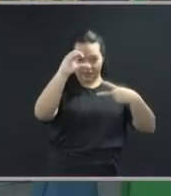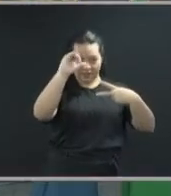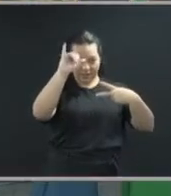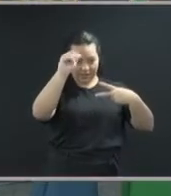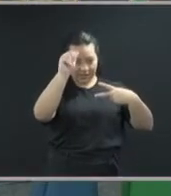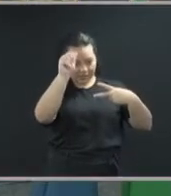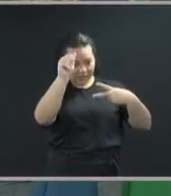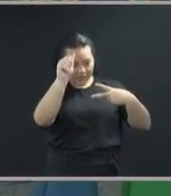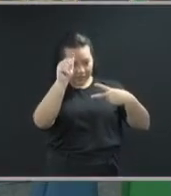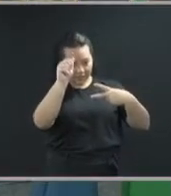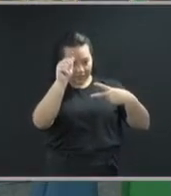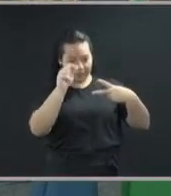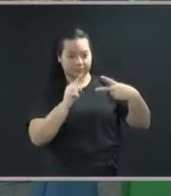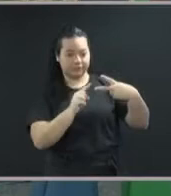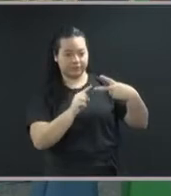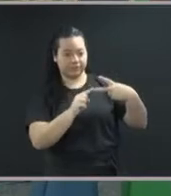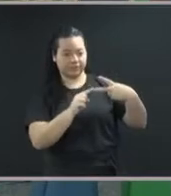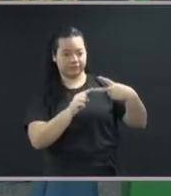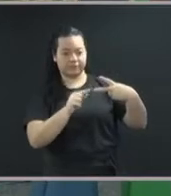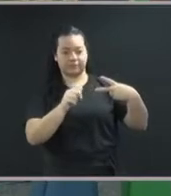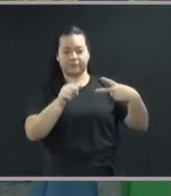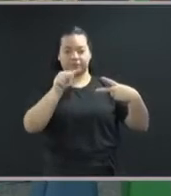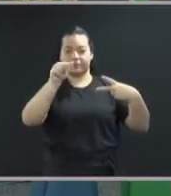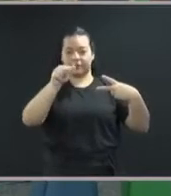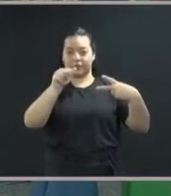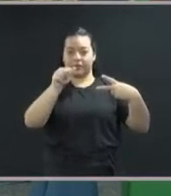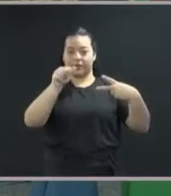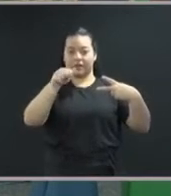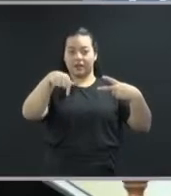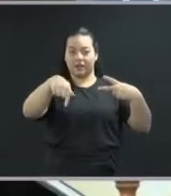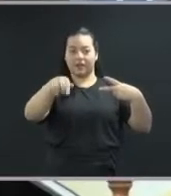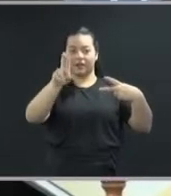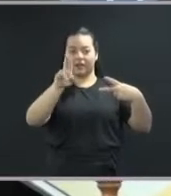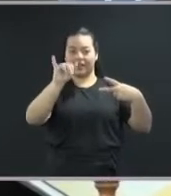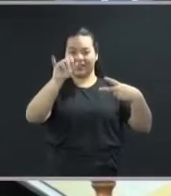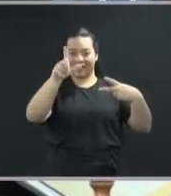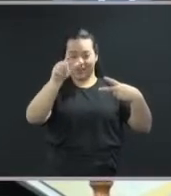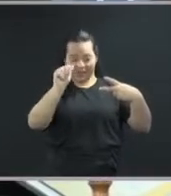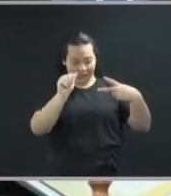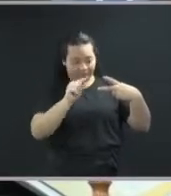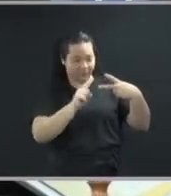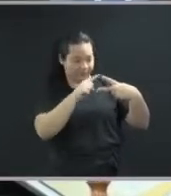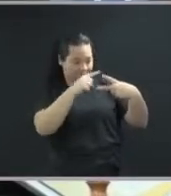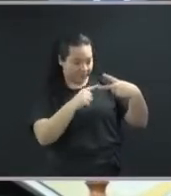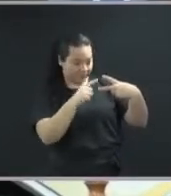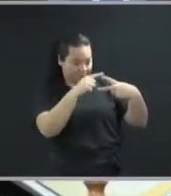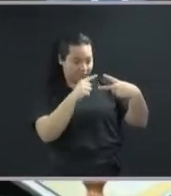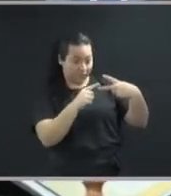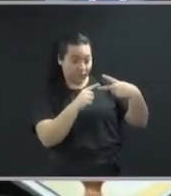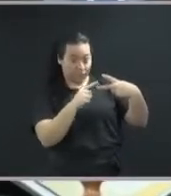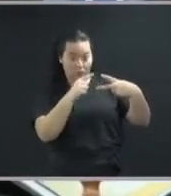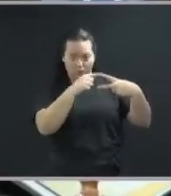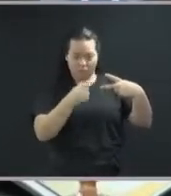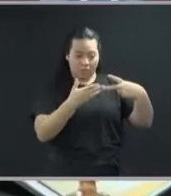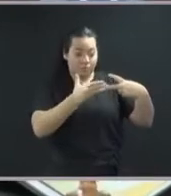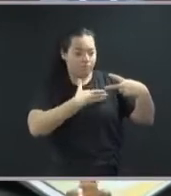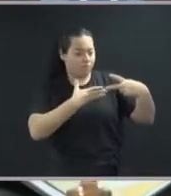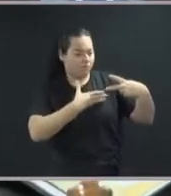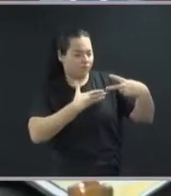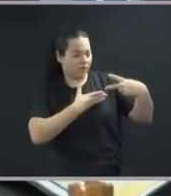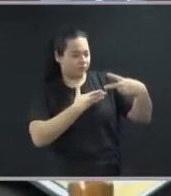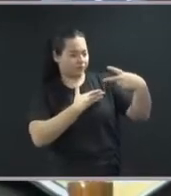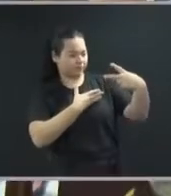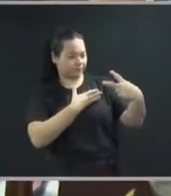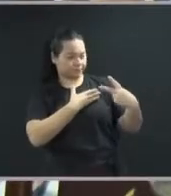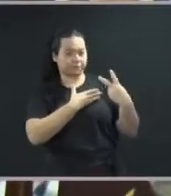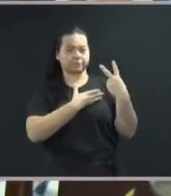Vai me acompanhando aí. Versículo 4. Os quais pela minha vida expuseram a sua cabeça. Esses irmãos